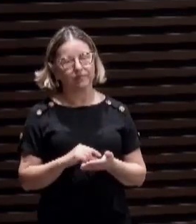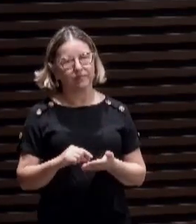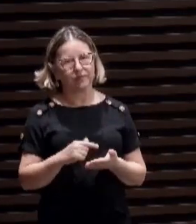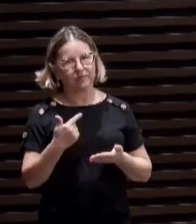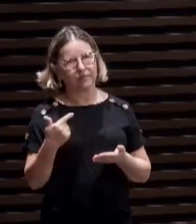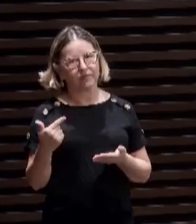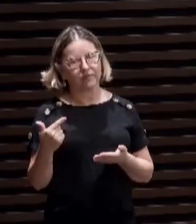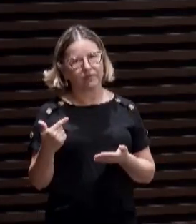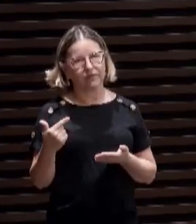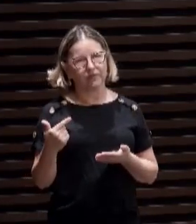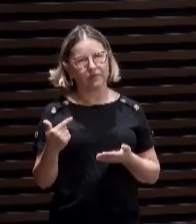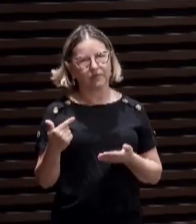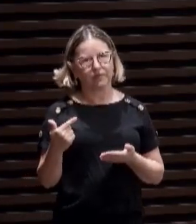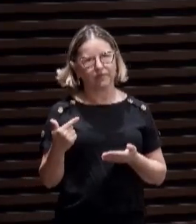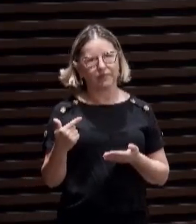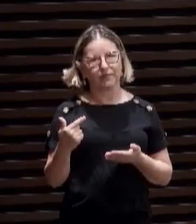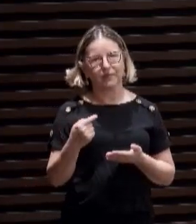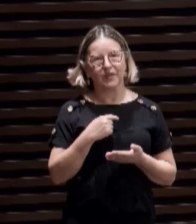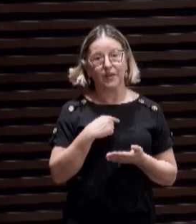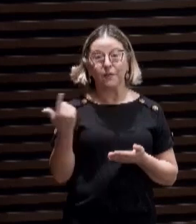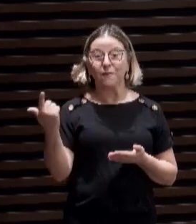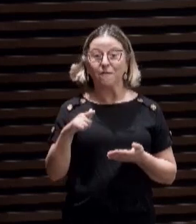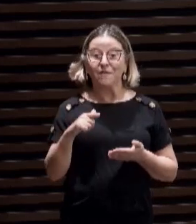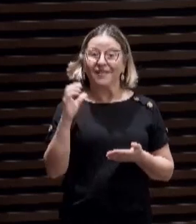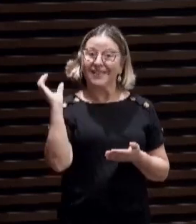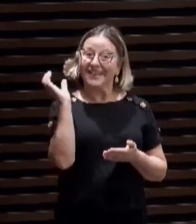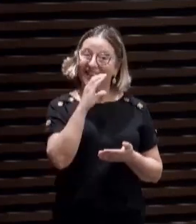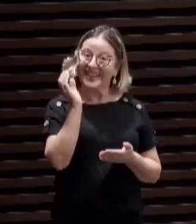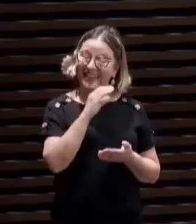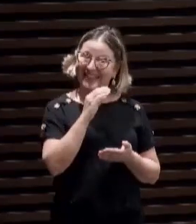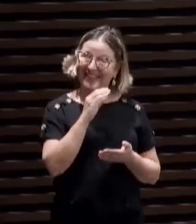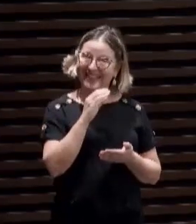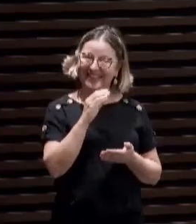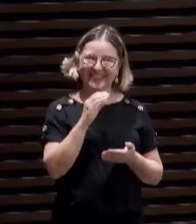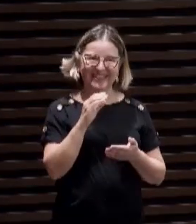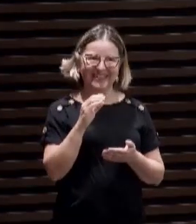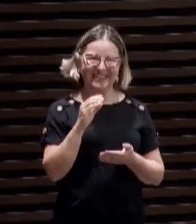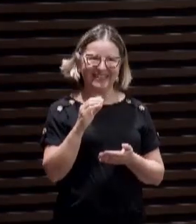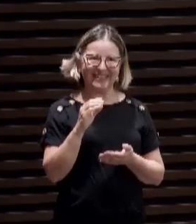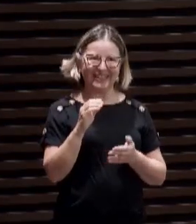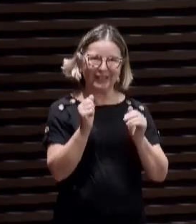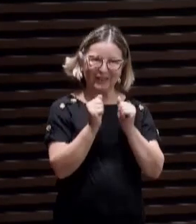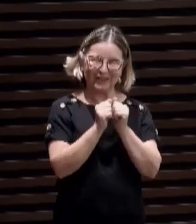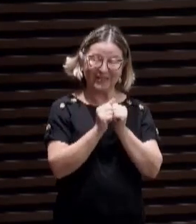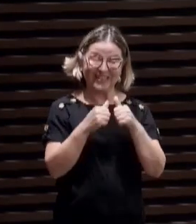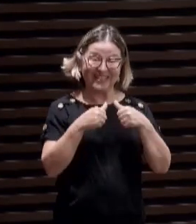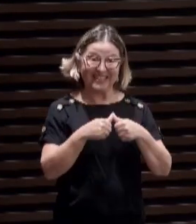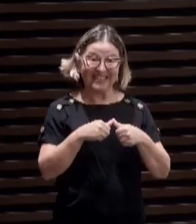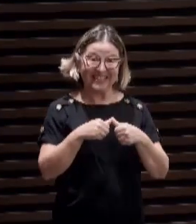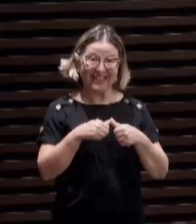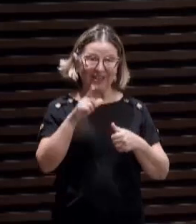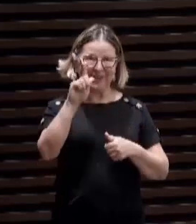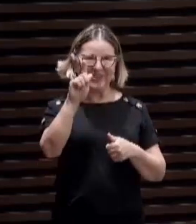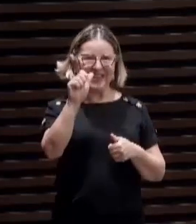22, e eis que venho sem demora, e comigo está o galardão que tenho